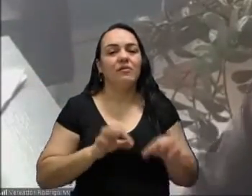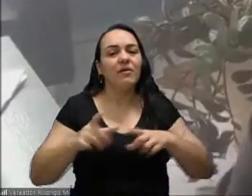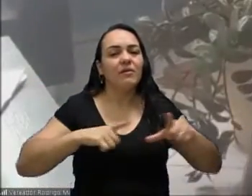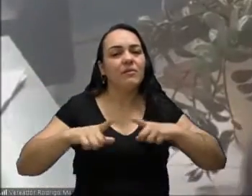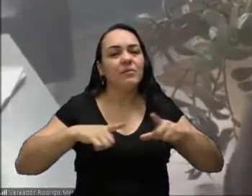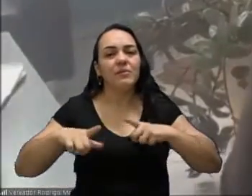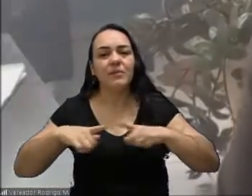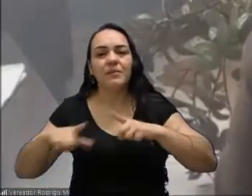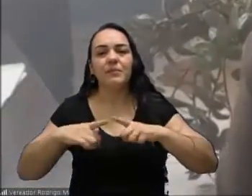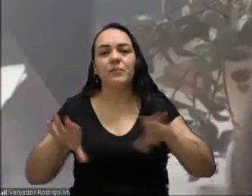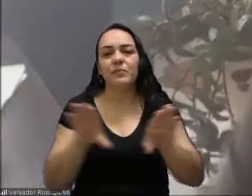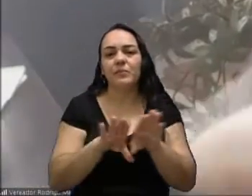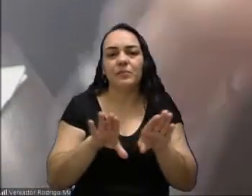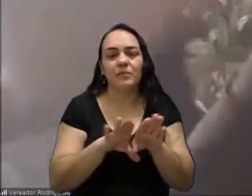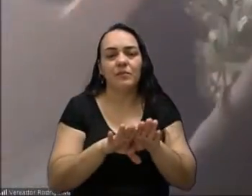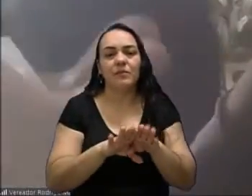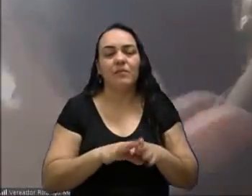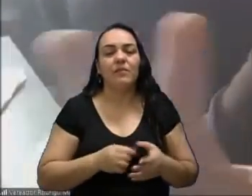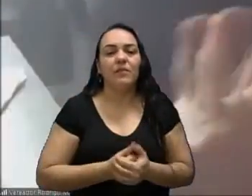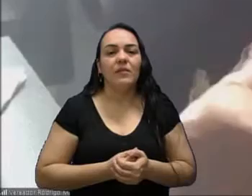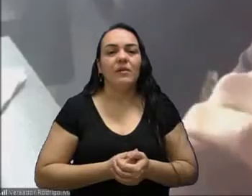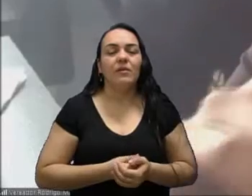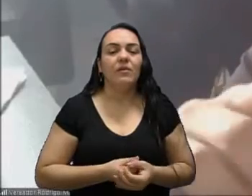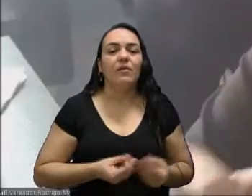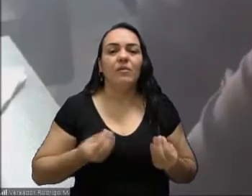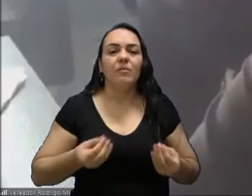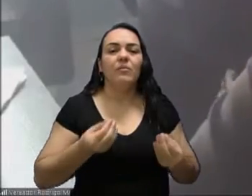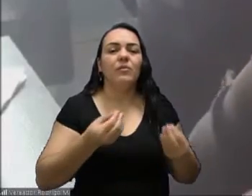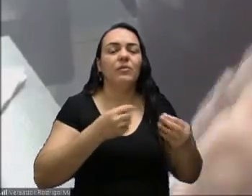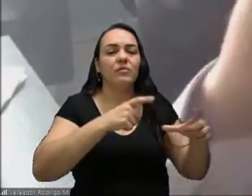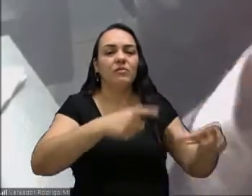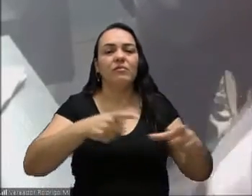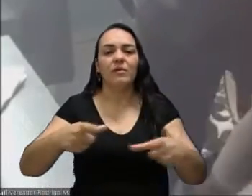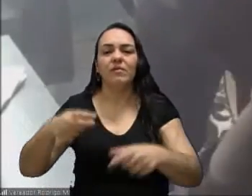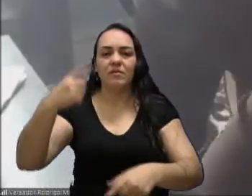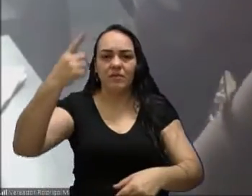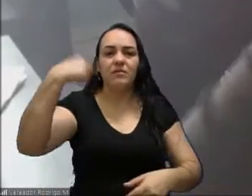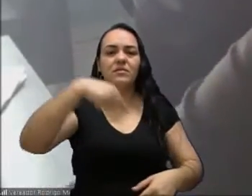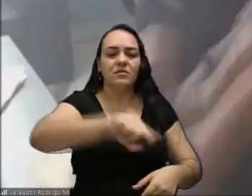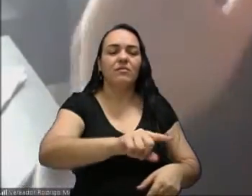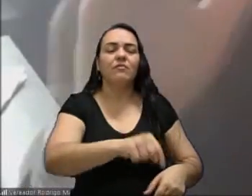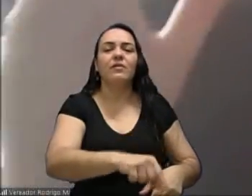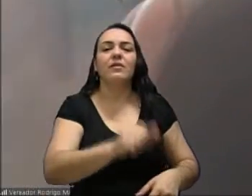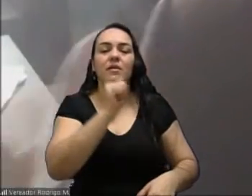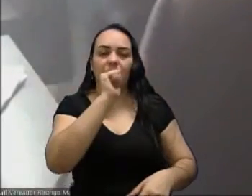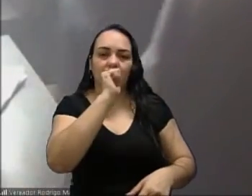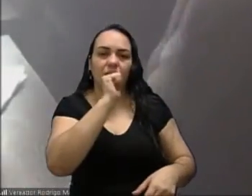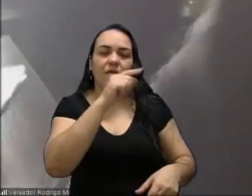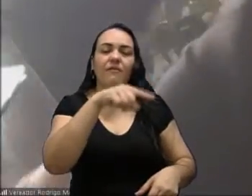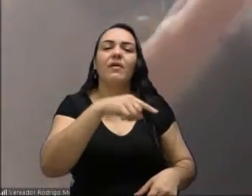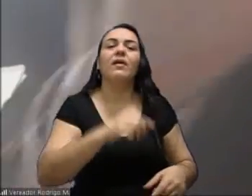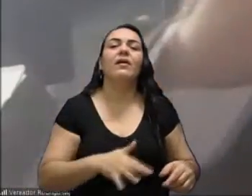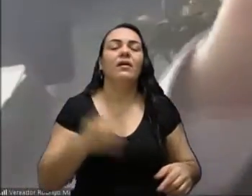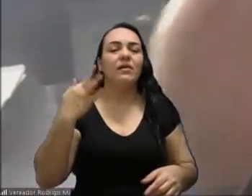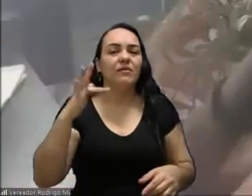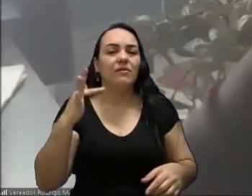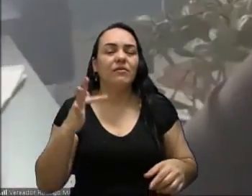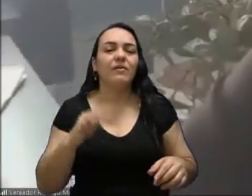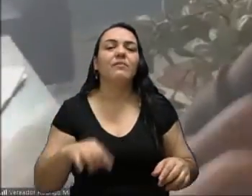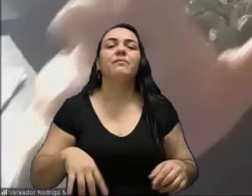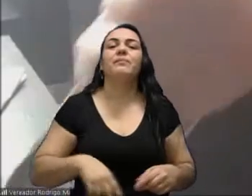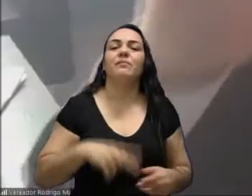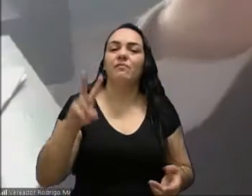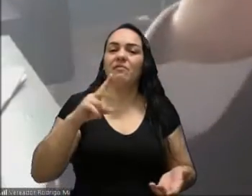Então, muito fala daquilo local, o senhor já teve lá algumas vezes, vereador Nenê, vereador França, vereador